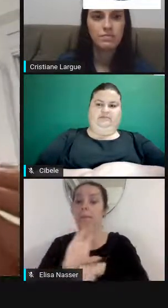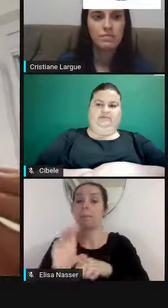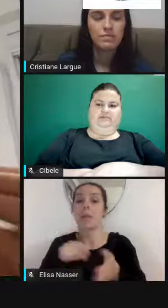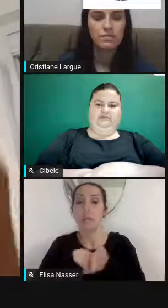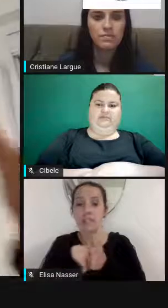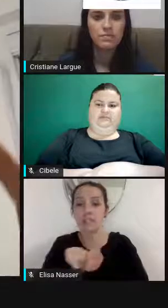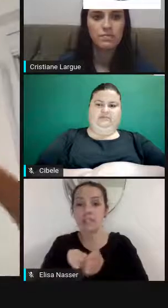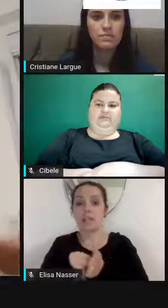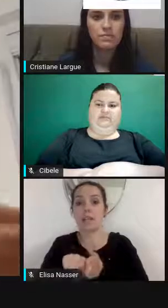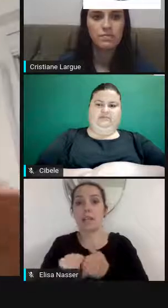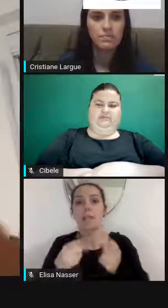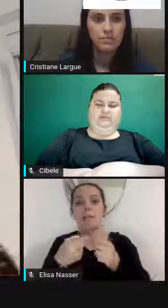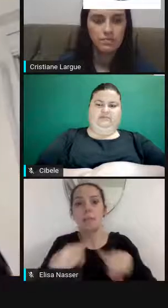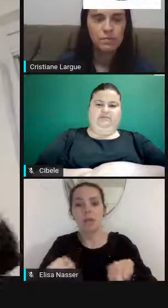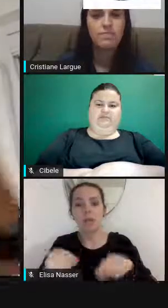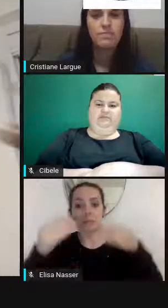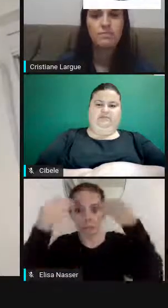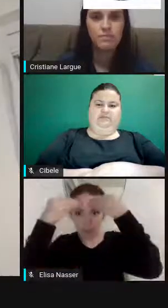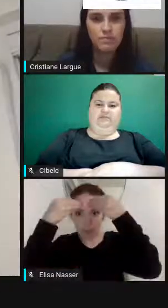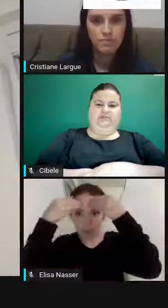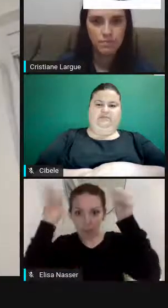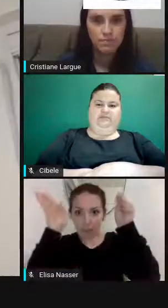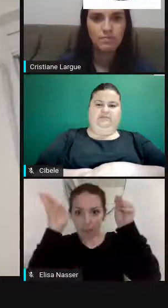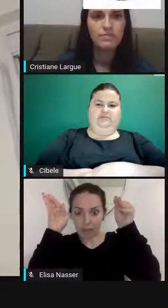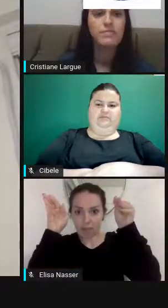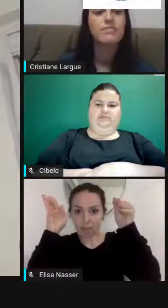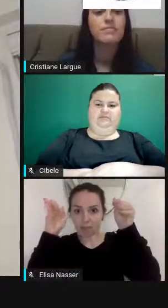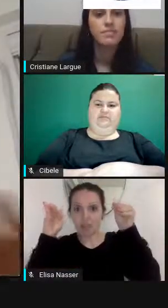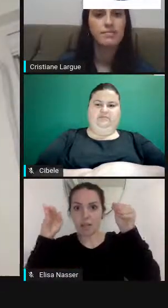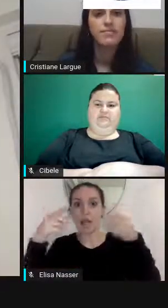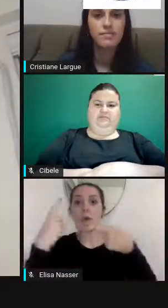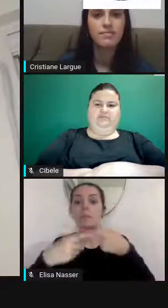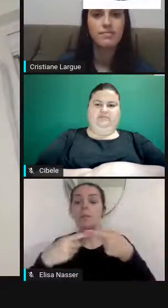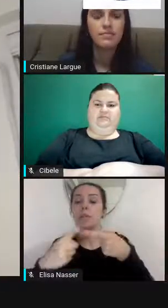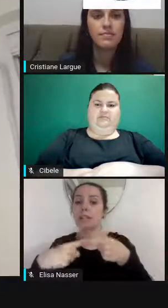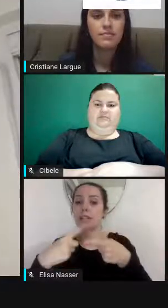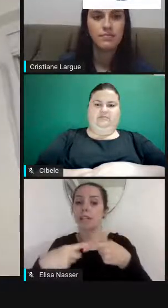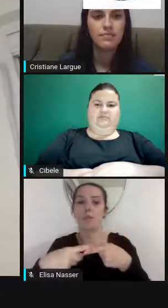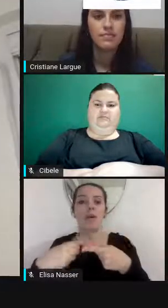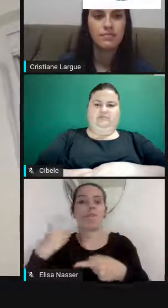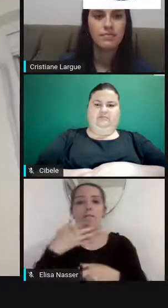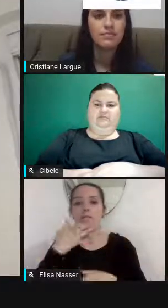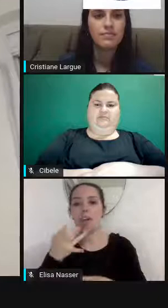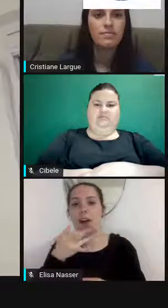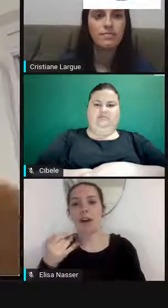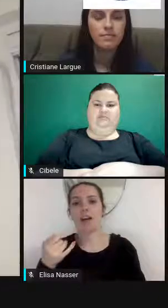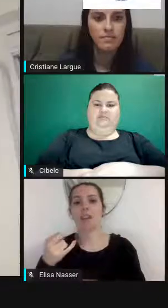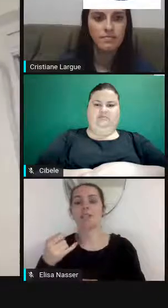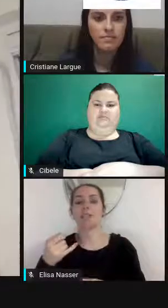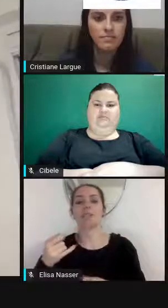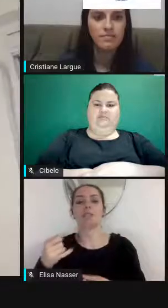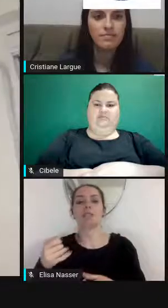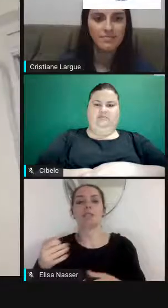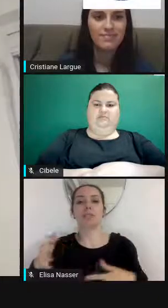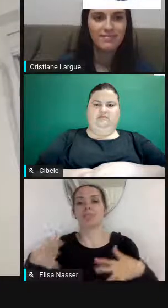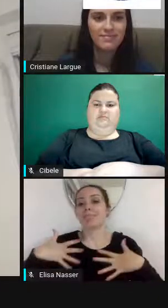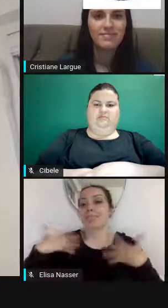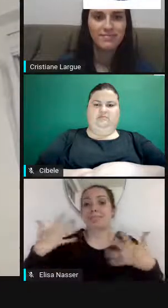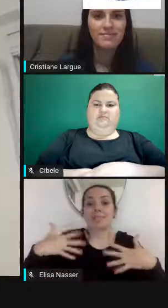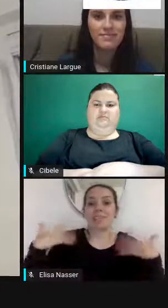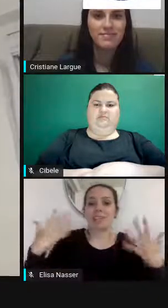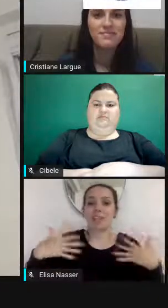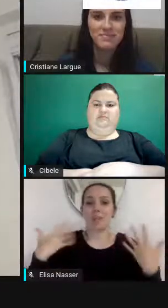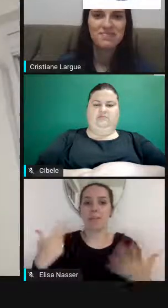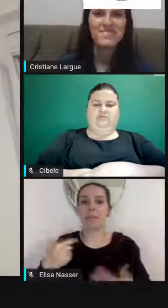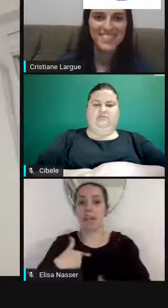não é barbada não é glamour é fácil é realmente trabalhar colocar o pulverizador né Eu